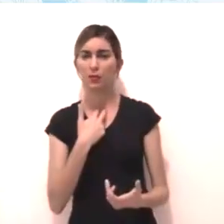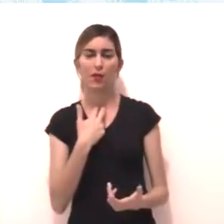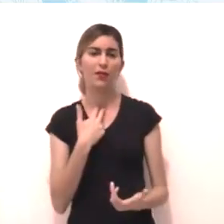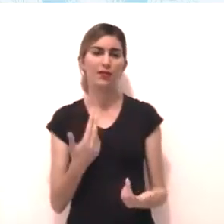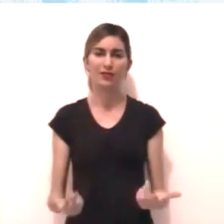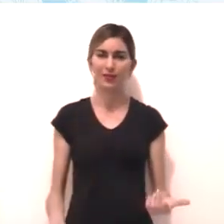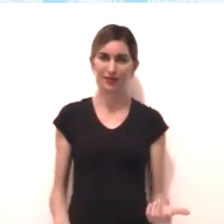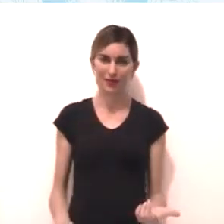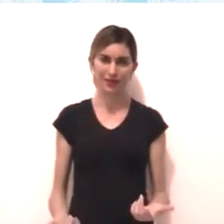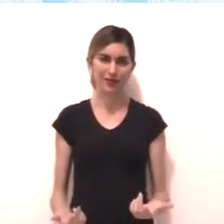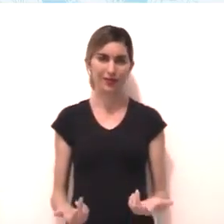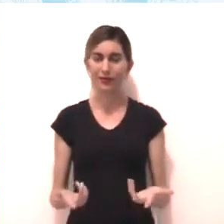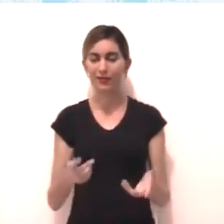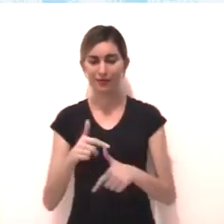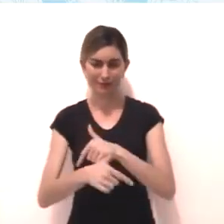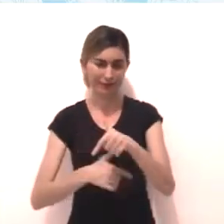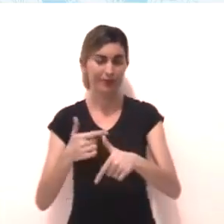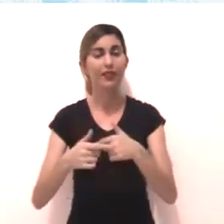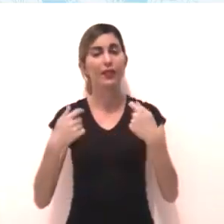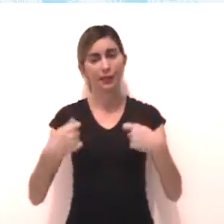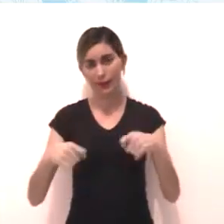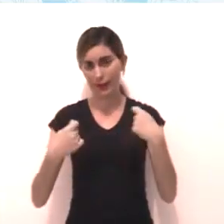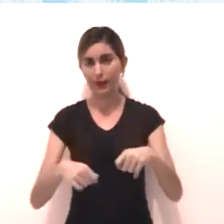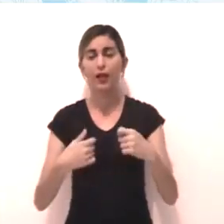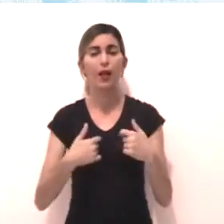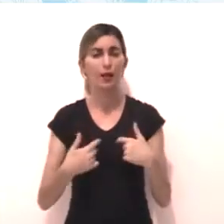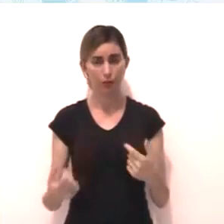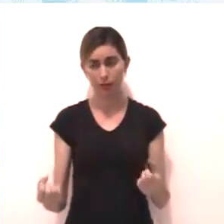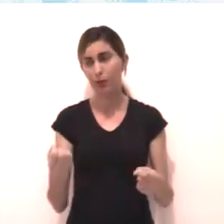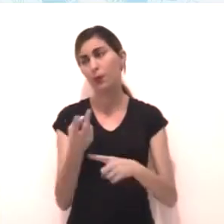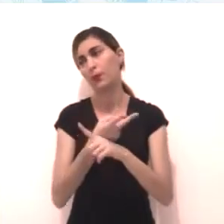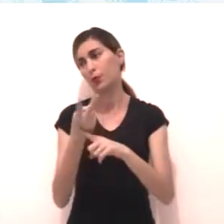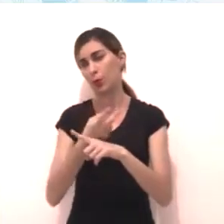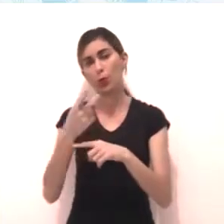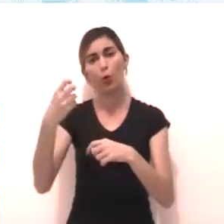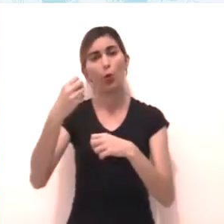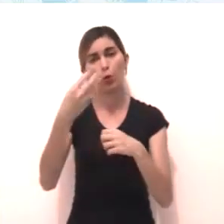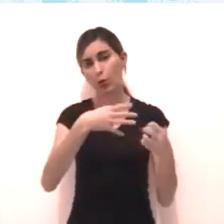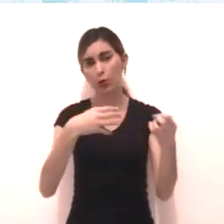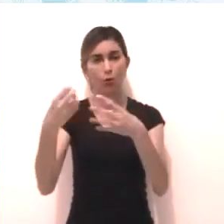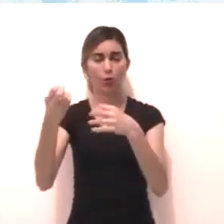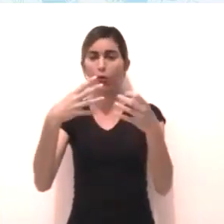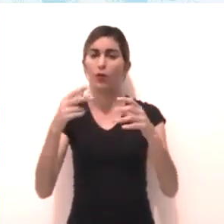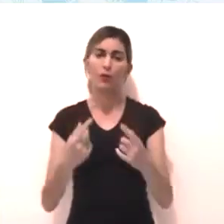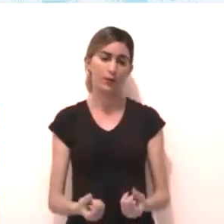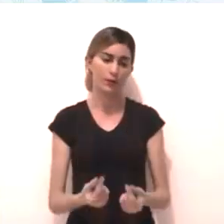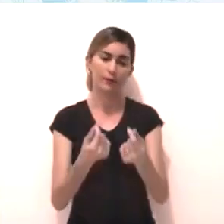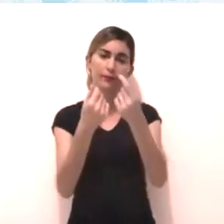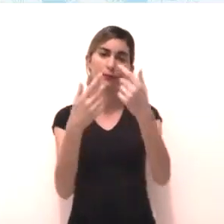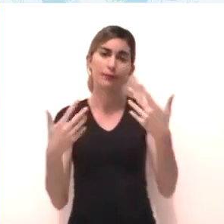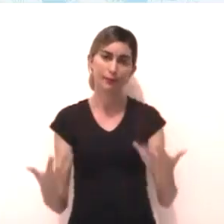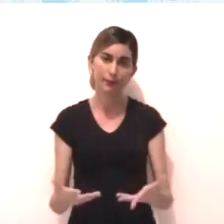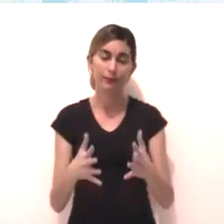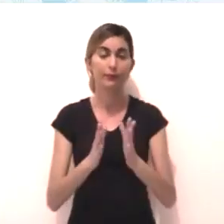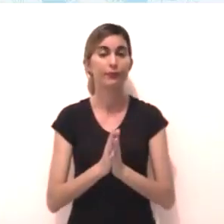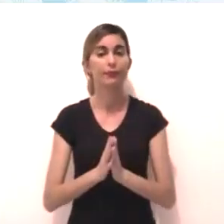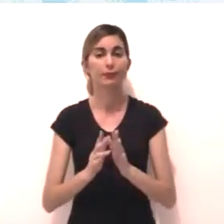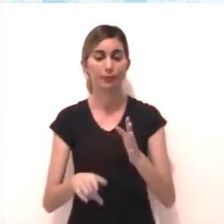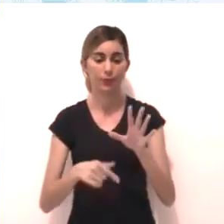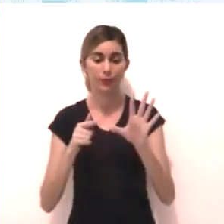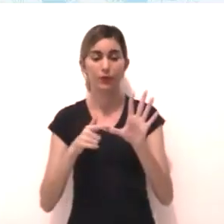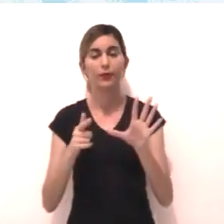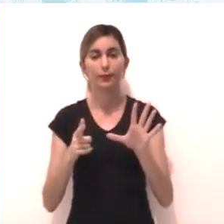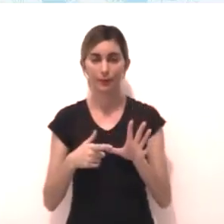para poder alimentar essa atividade. É necessário que a gente inove e busque novas formas de gerar economia.